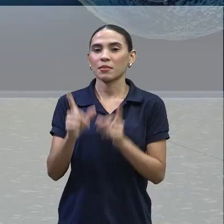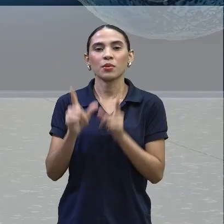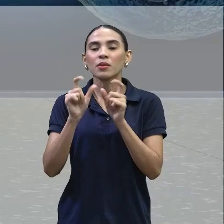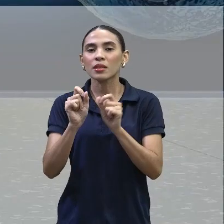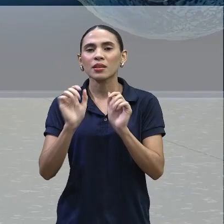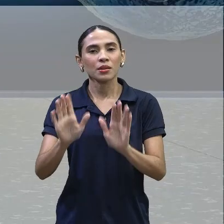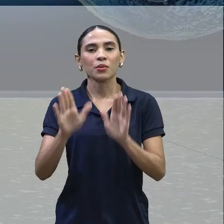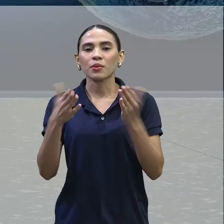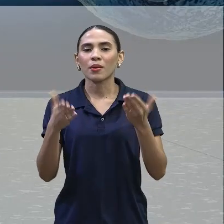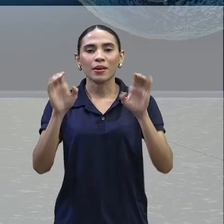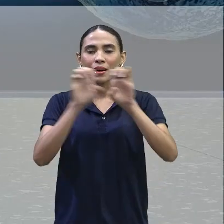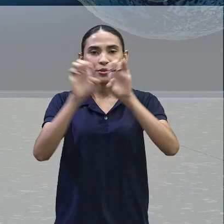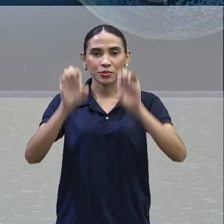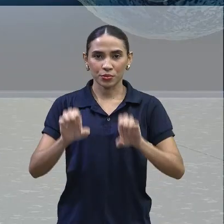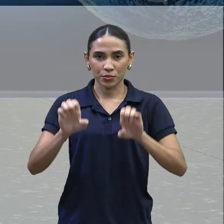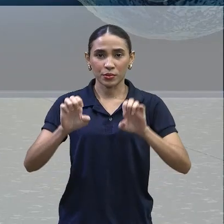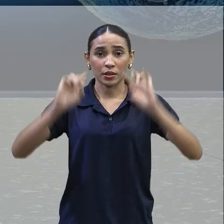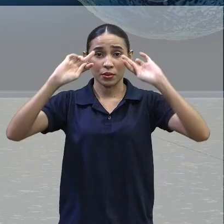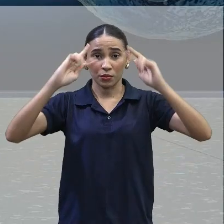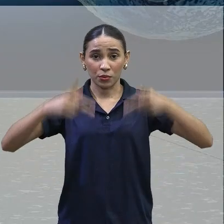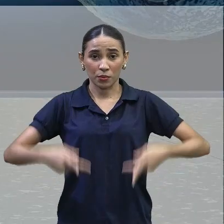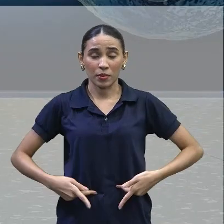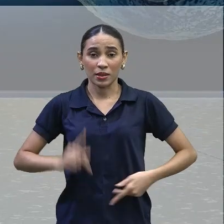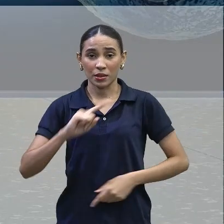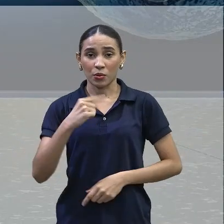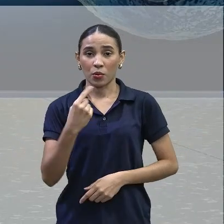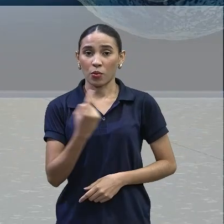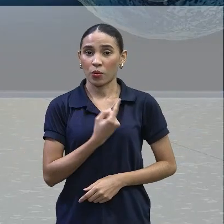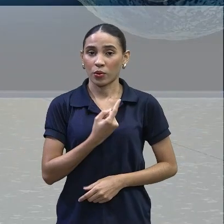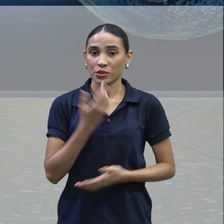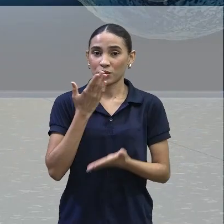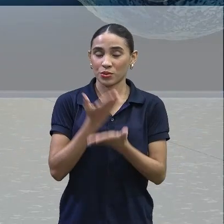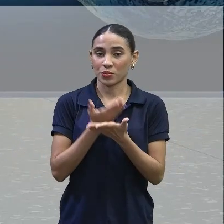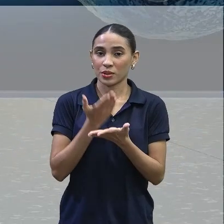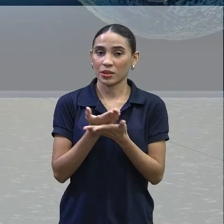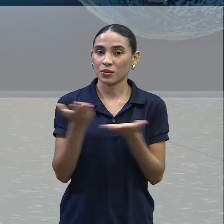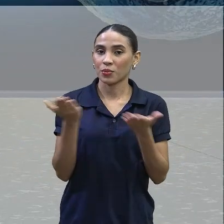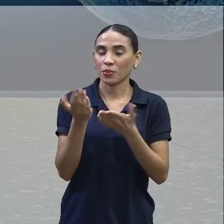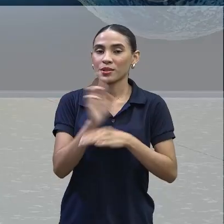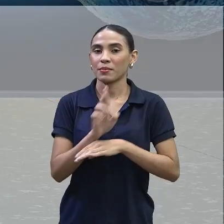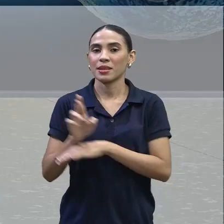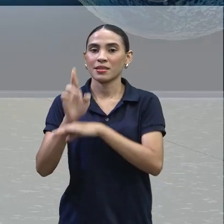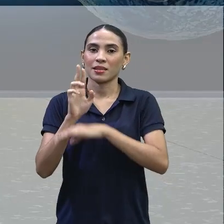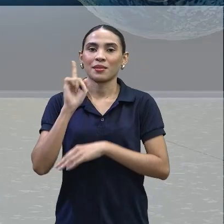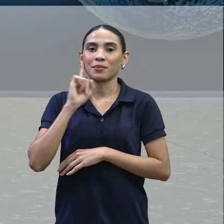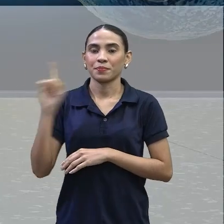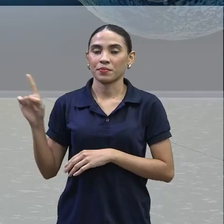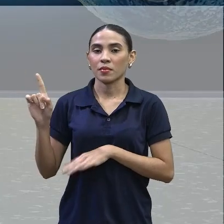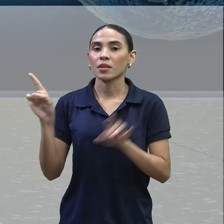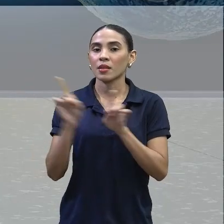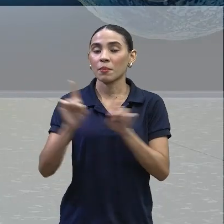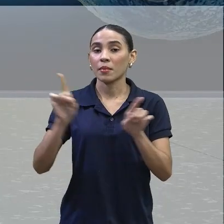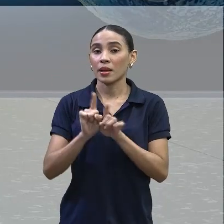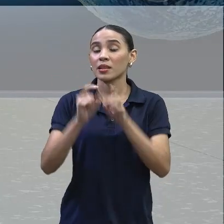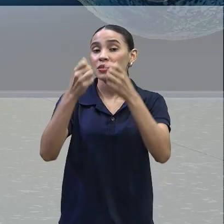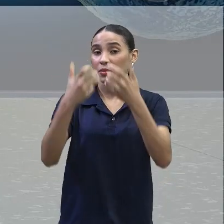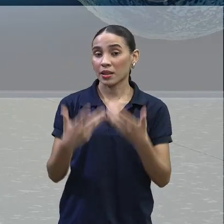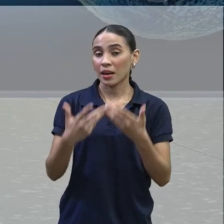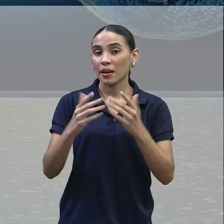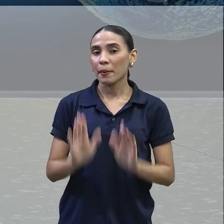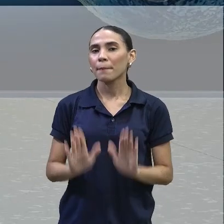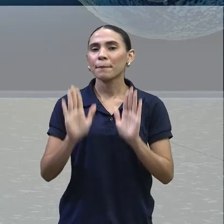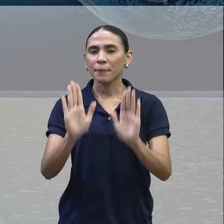é a estrutura do corpo humano, né, que nós estamos aqui representando e que nós vamos falar. Mas